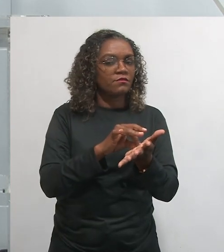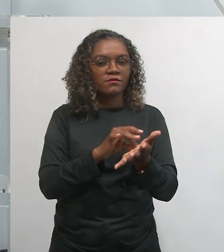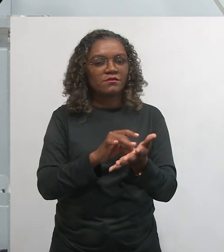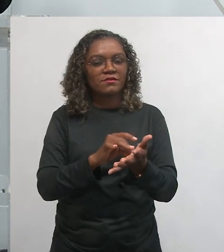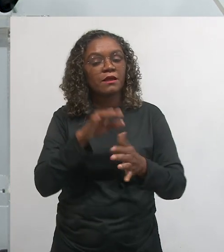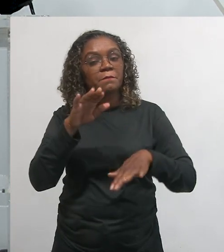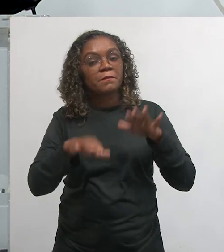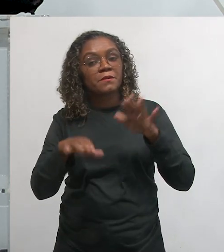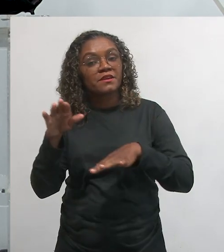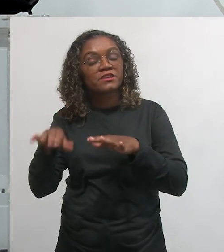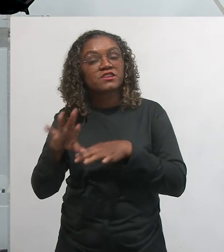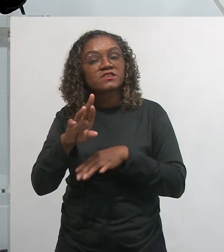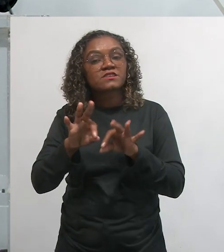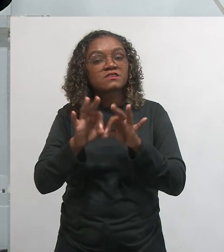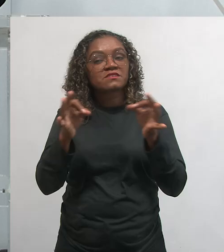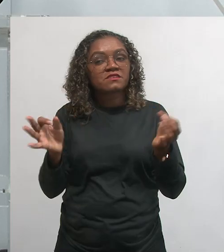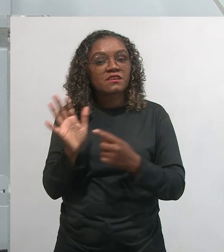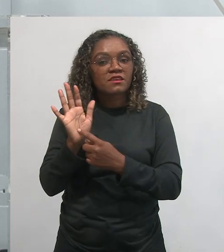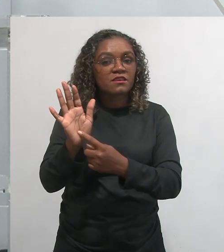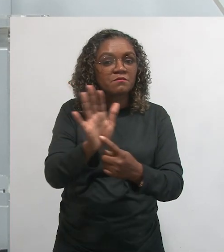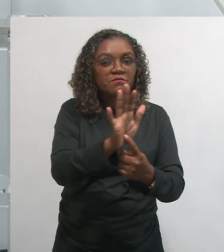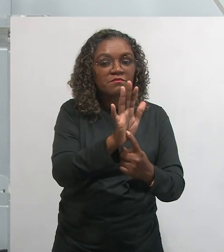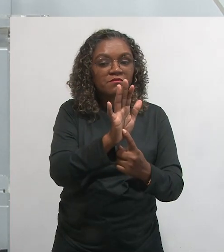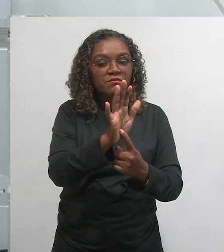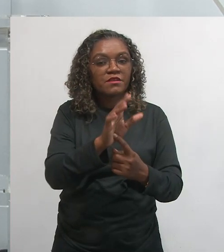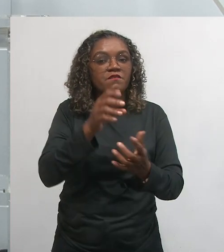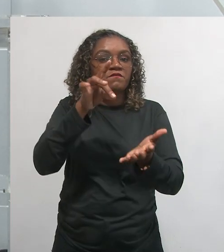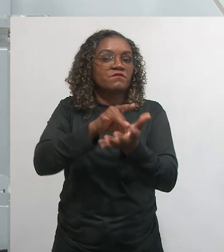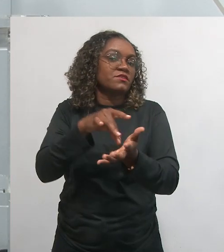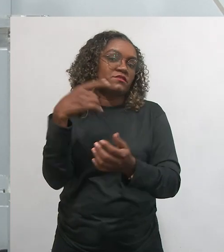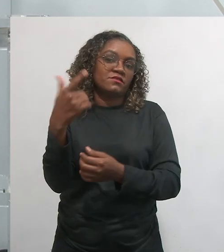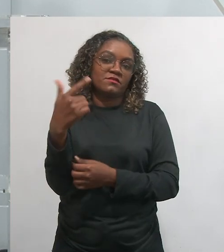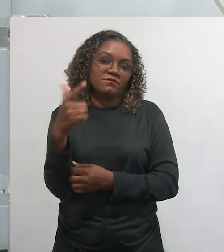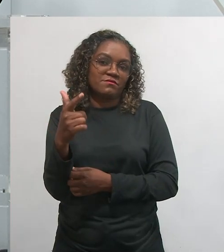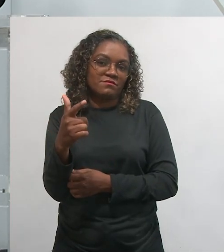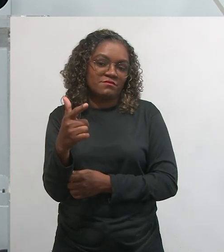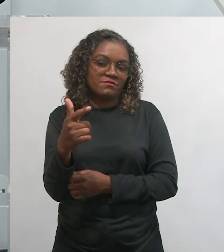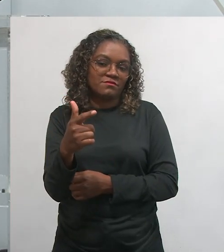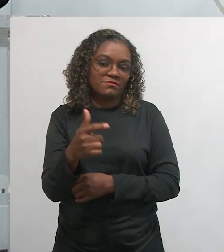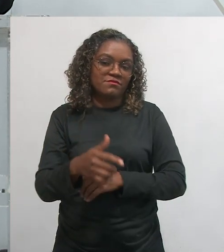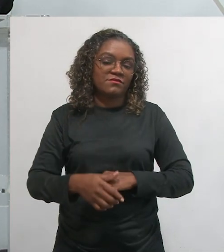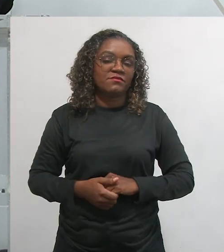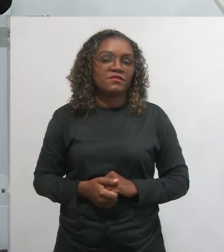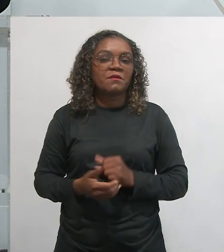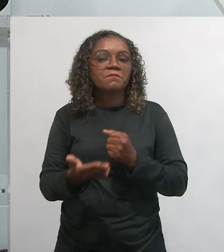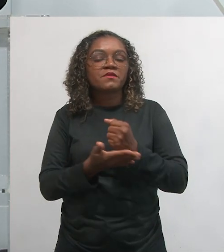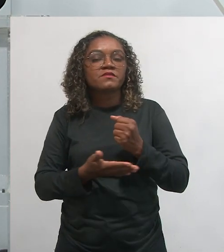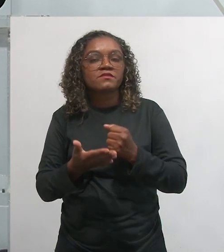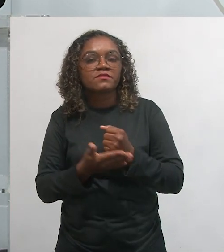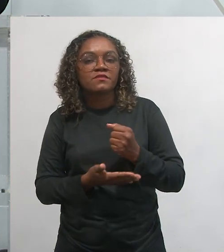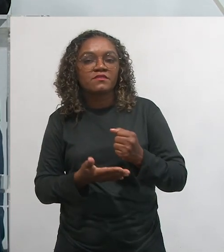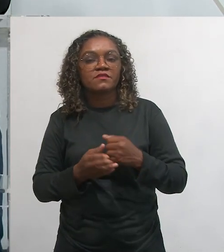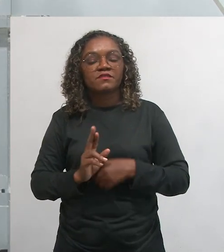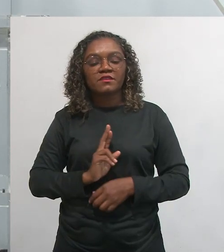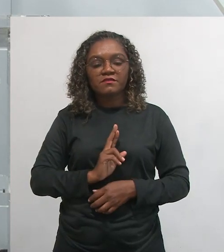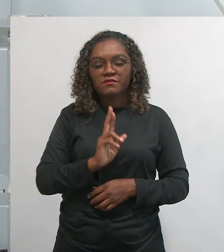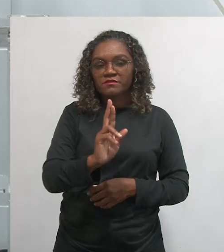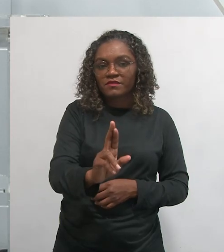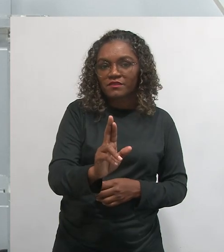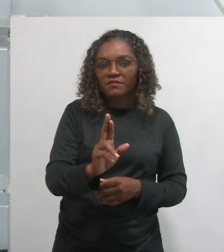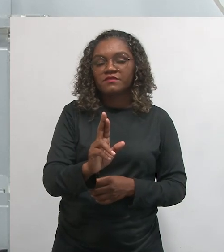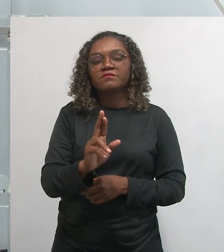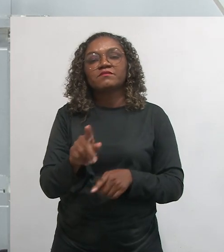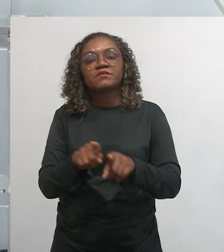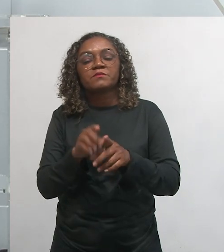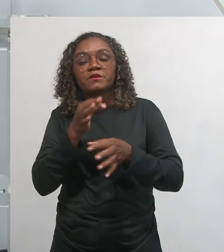que são só aparências. E essas aparências, elas sempre reportam a particularidade, que são